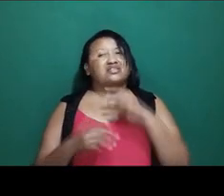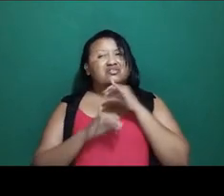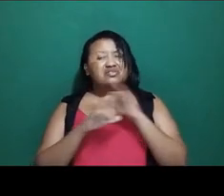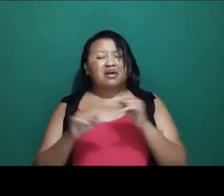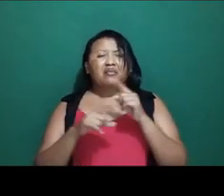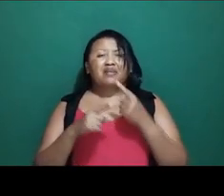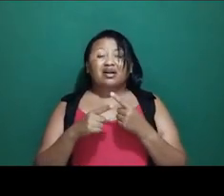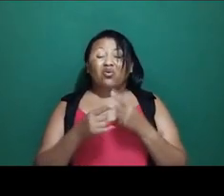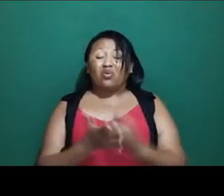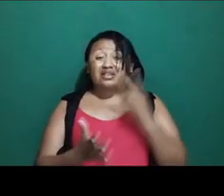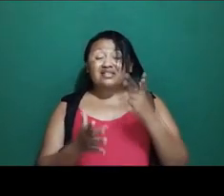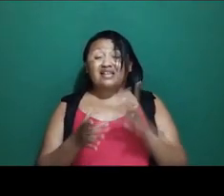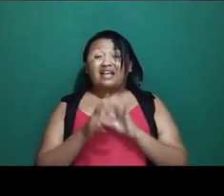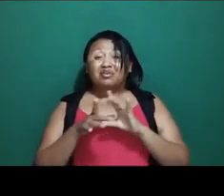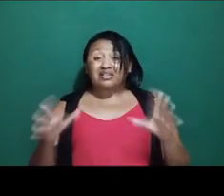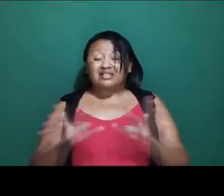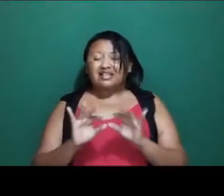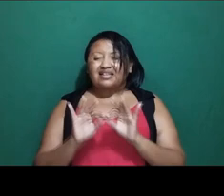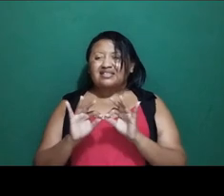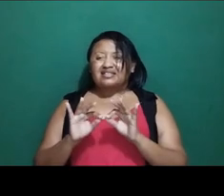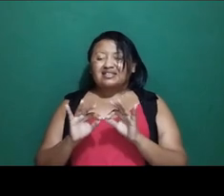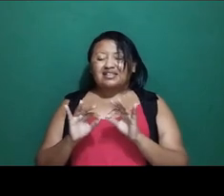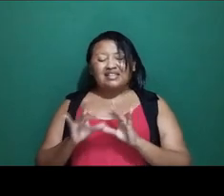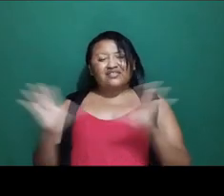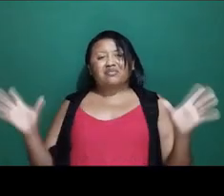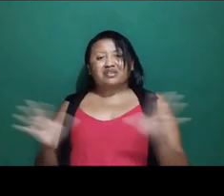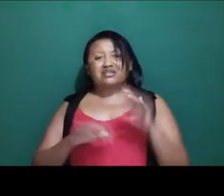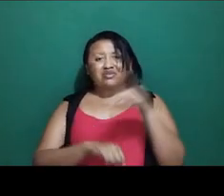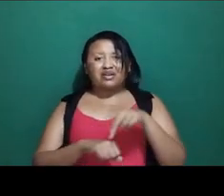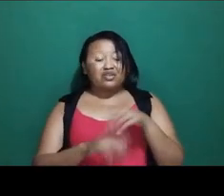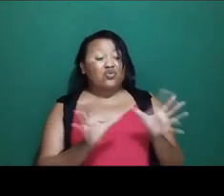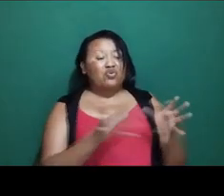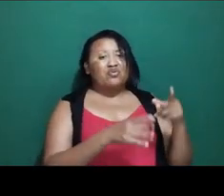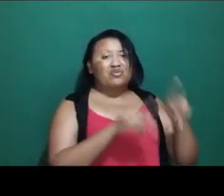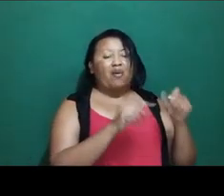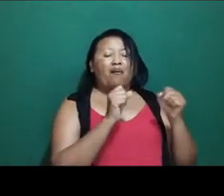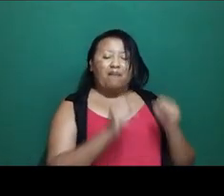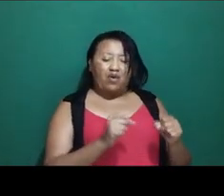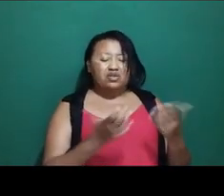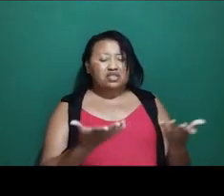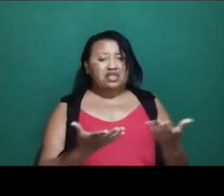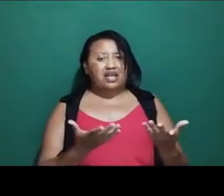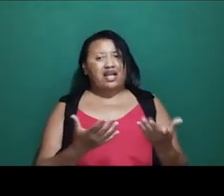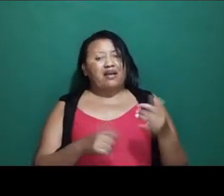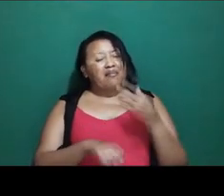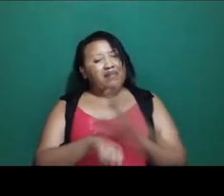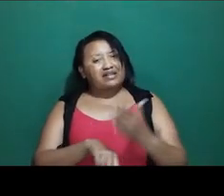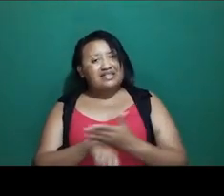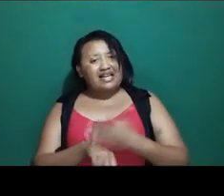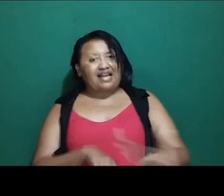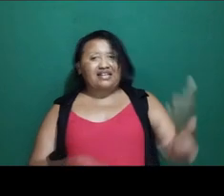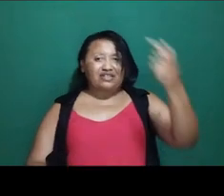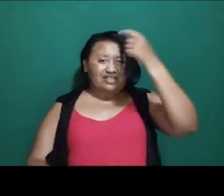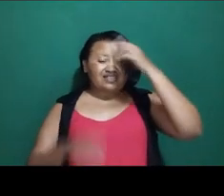democracia se realize plenamente do nosso país e o conjunto da população possa exercer sua cidadania como forma de liberdade é necessário